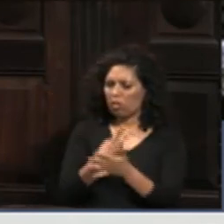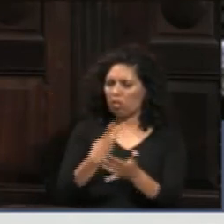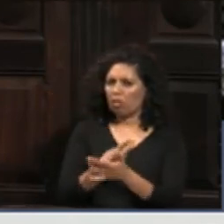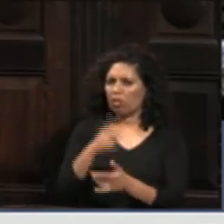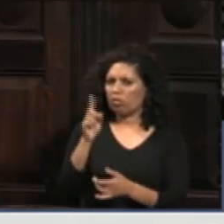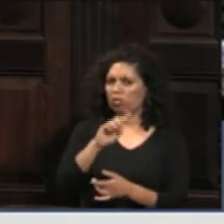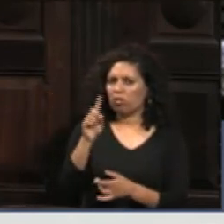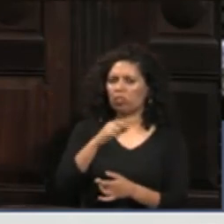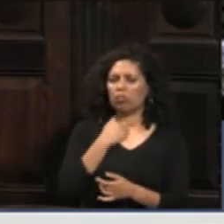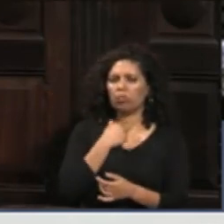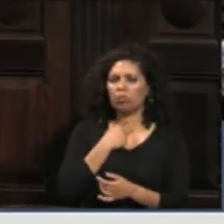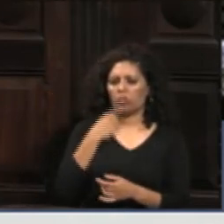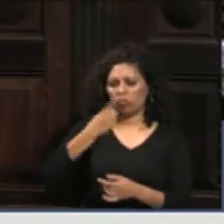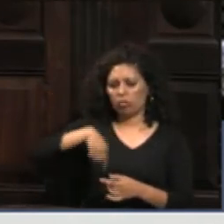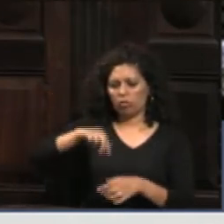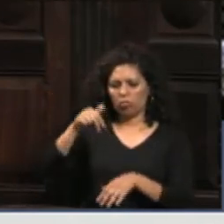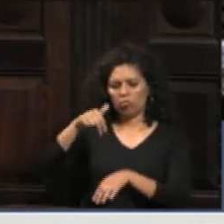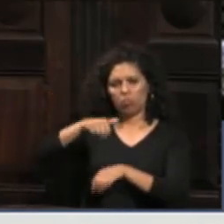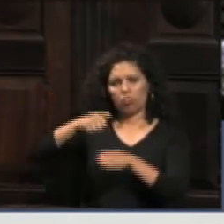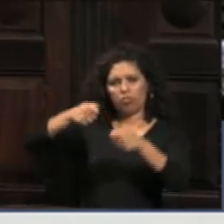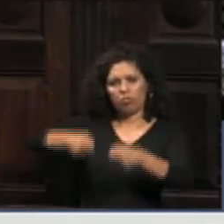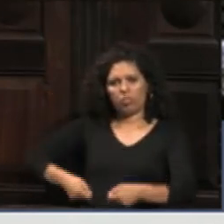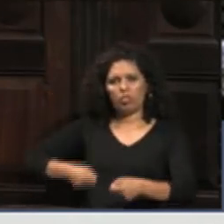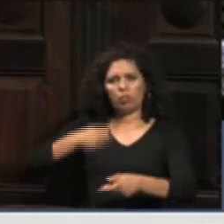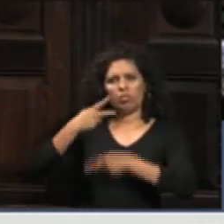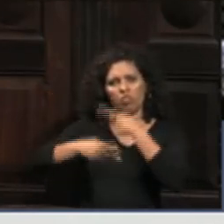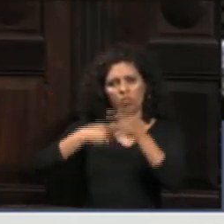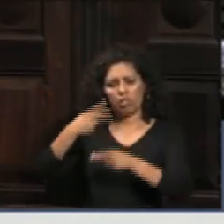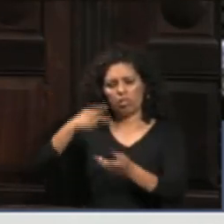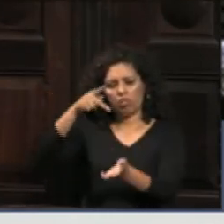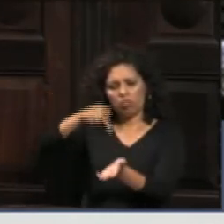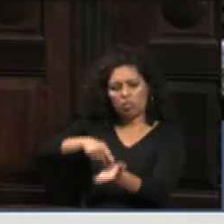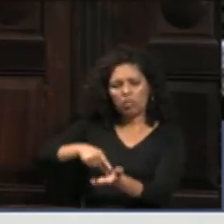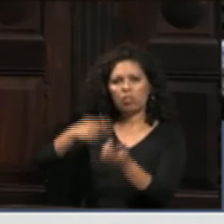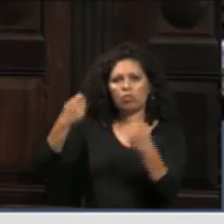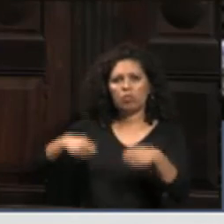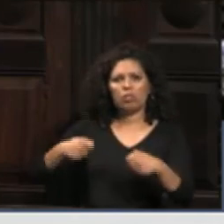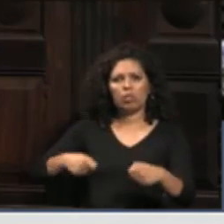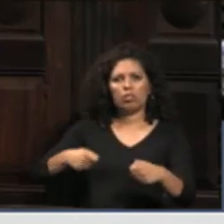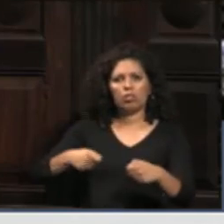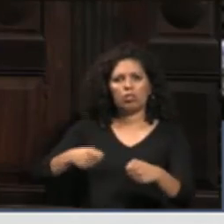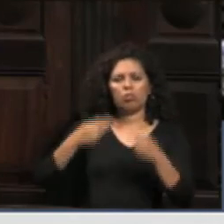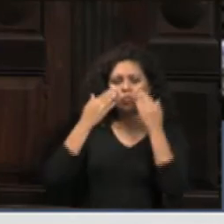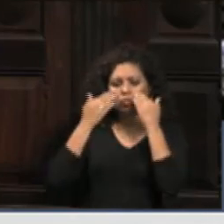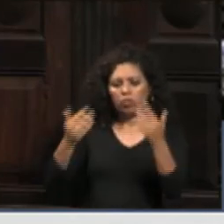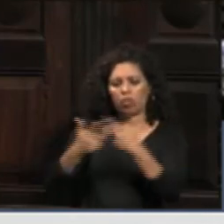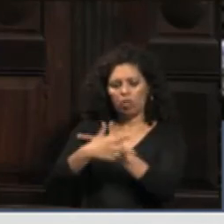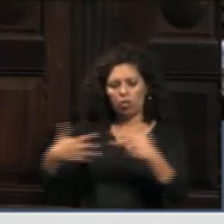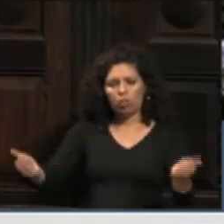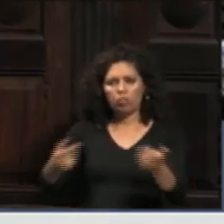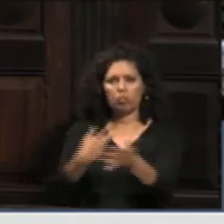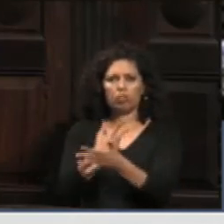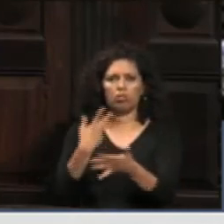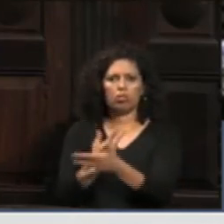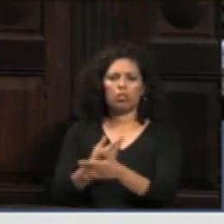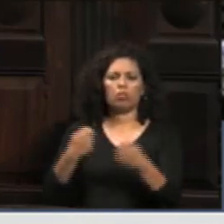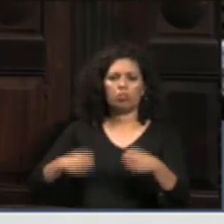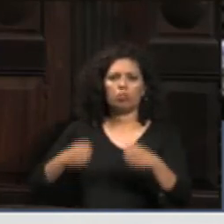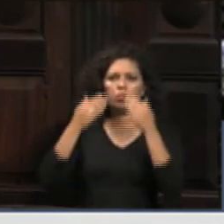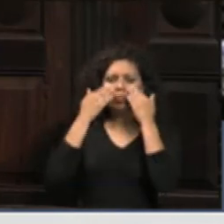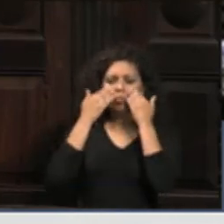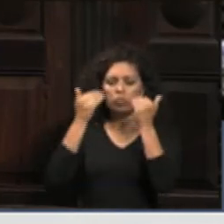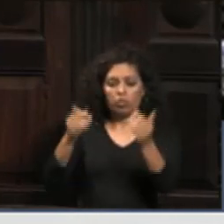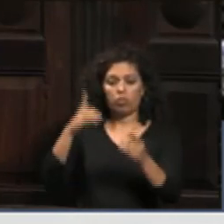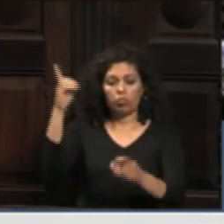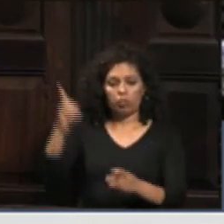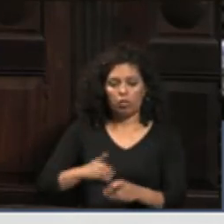firmes em defesa daquilo que a gente entende como verdadeiros direitos do cidadão, das